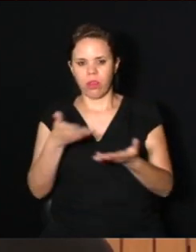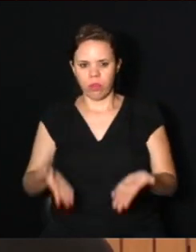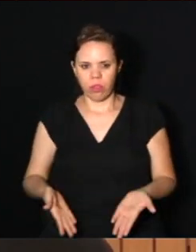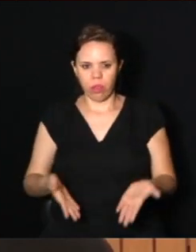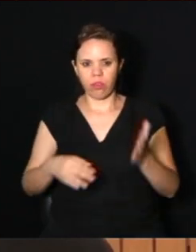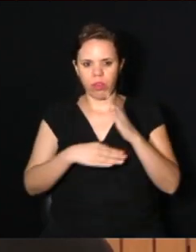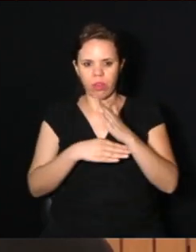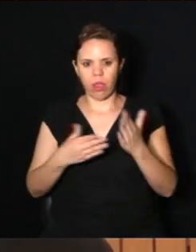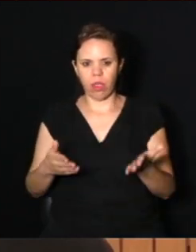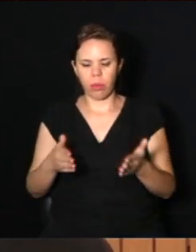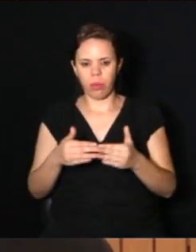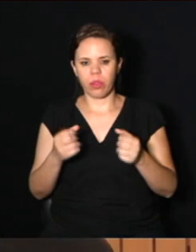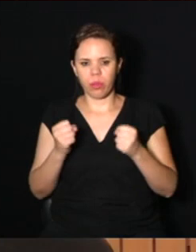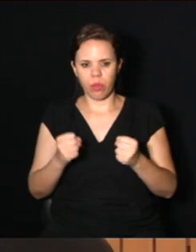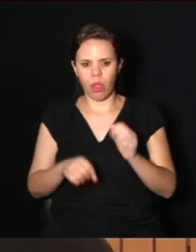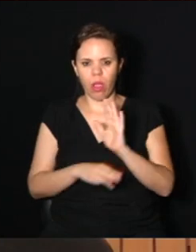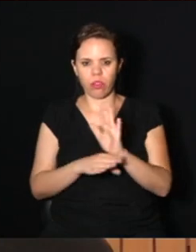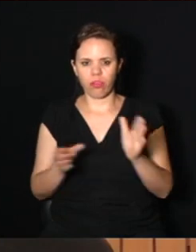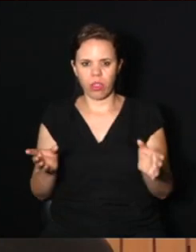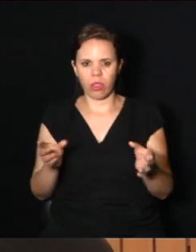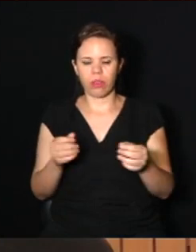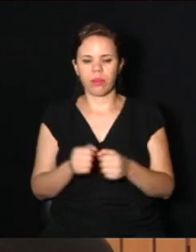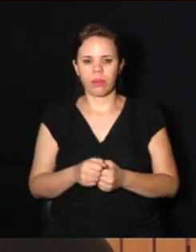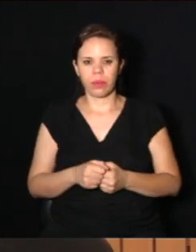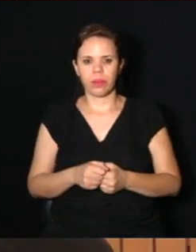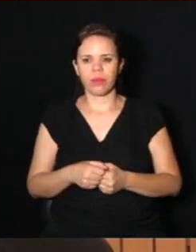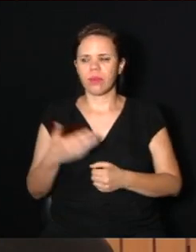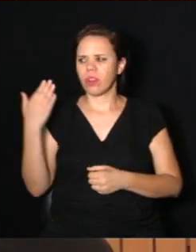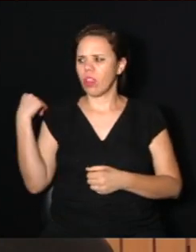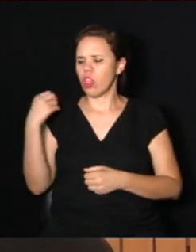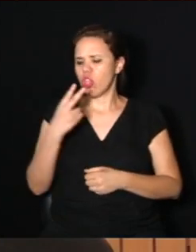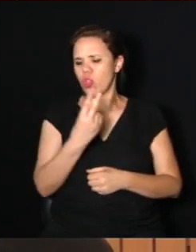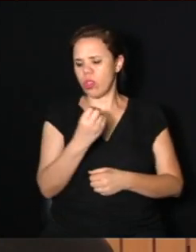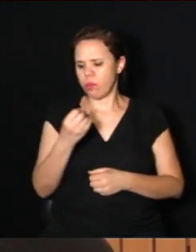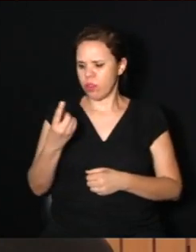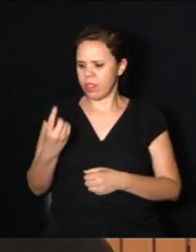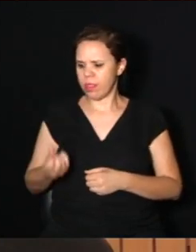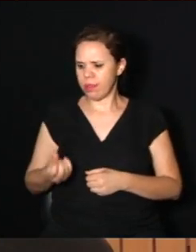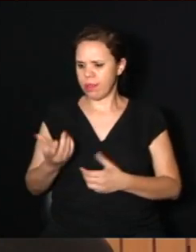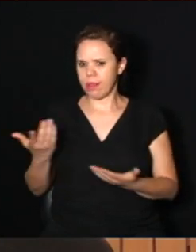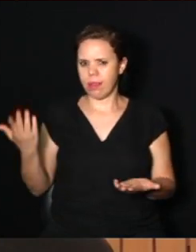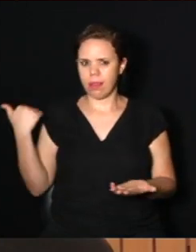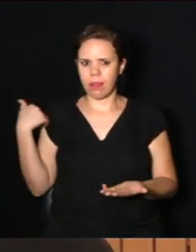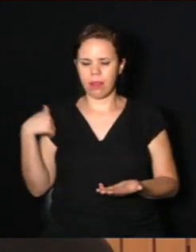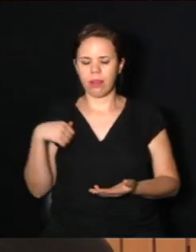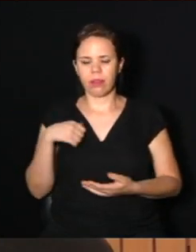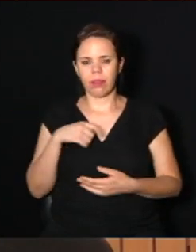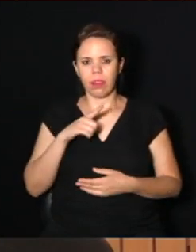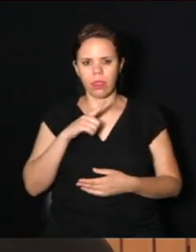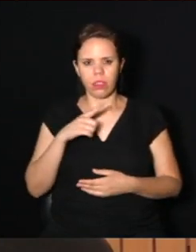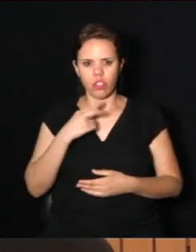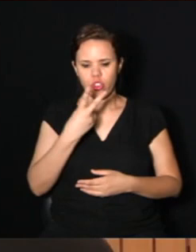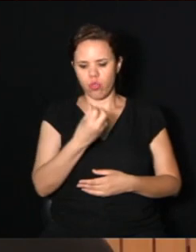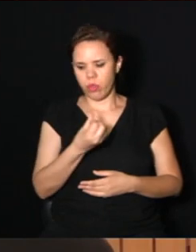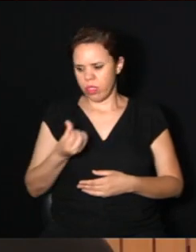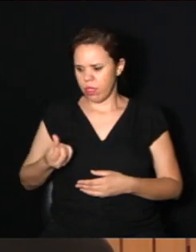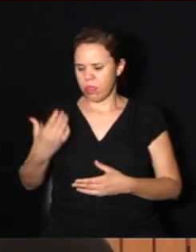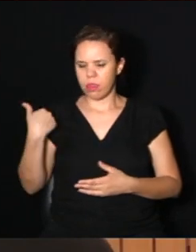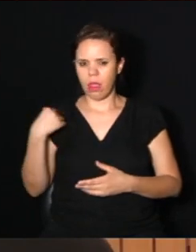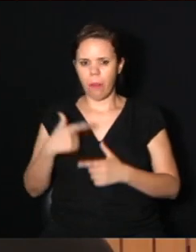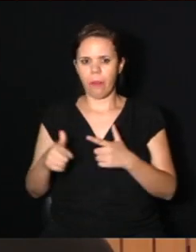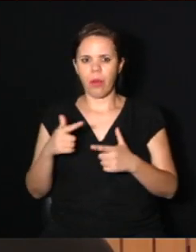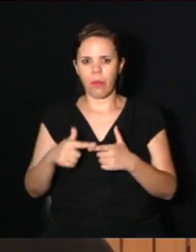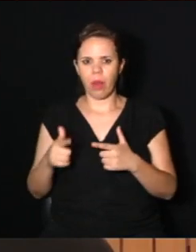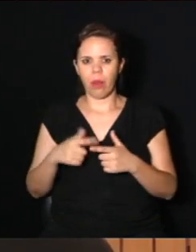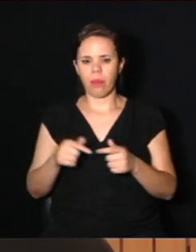poder atender essa demanda, que é uma demanda desde 2016. Então, veja que a gente tem, desde 2016, uma problematização